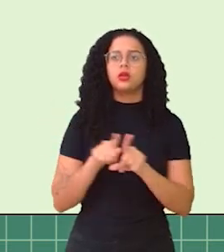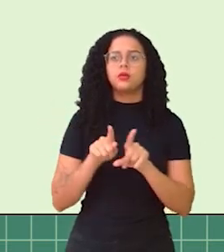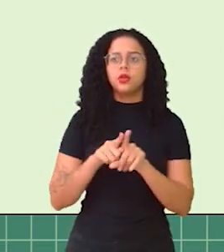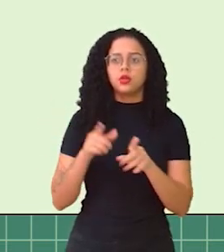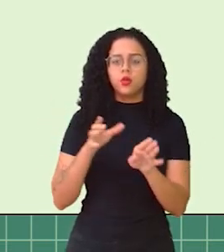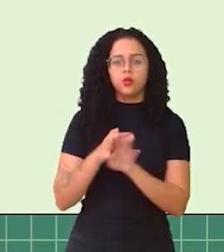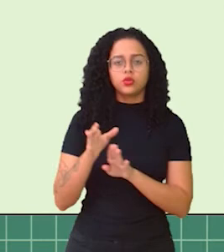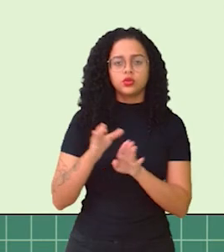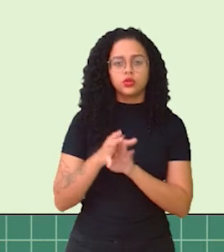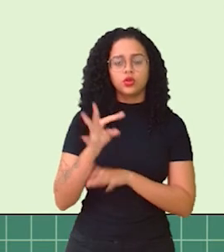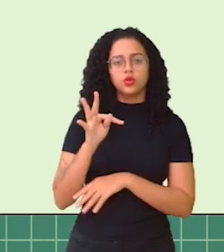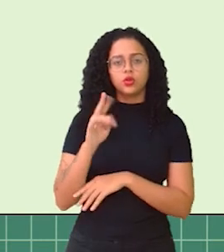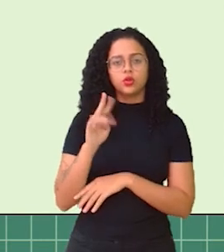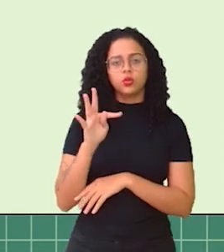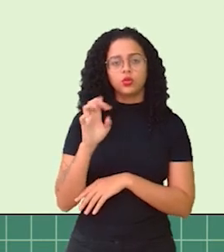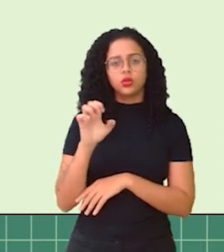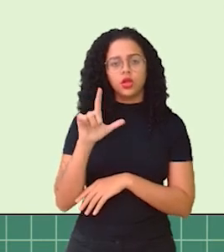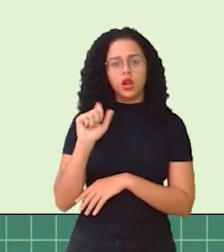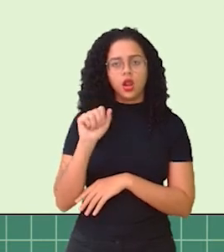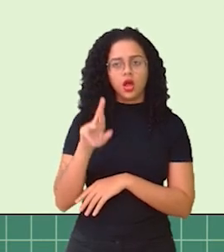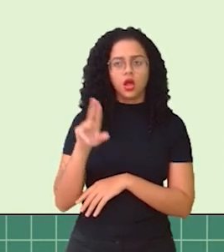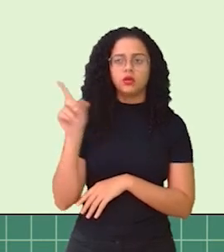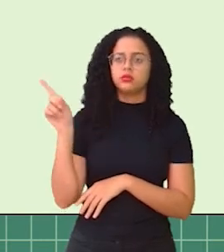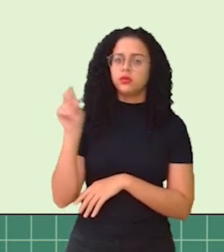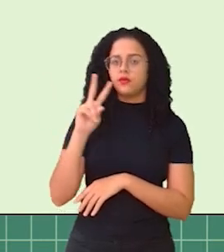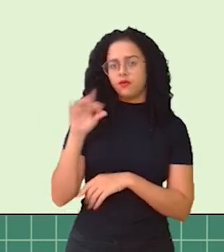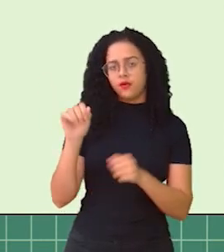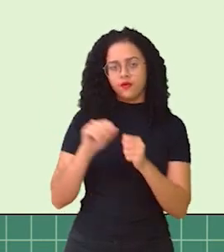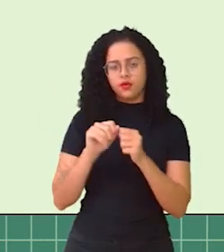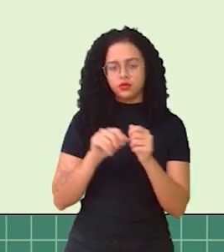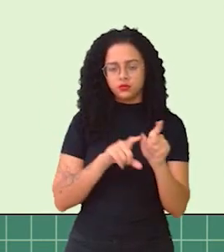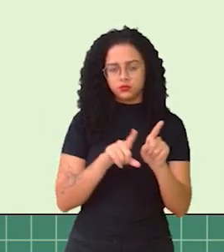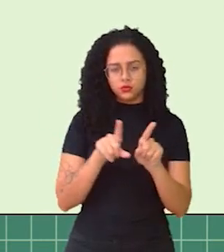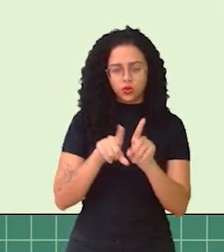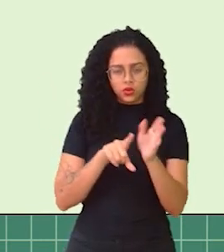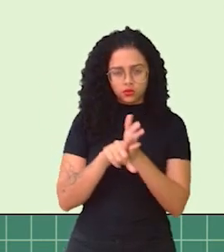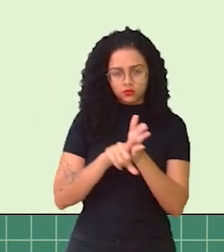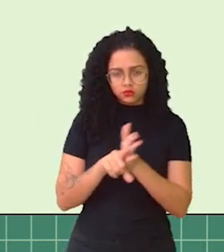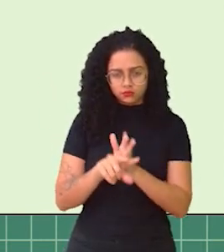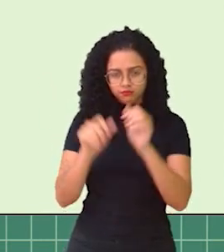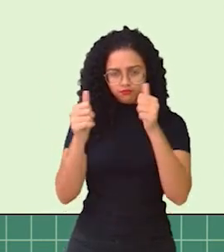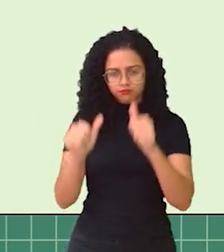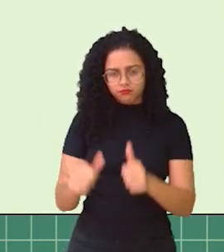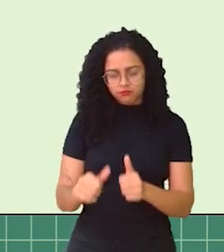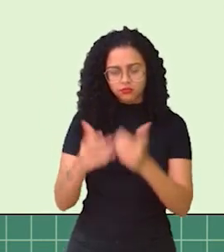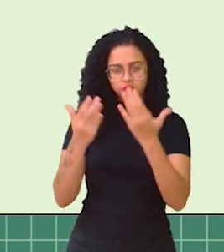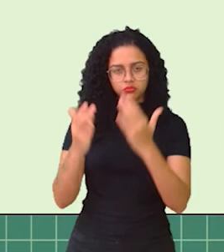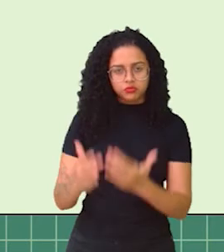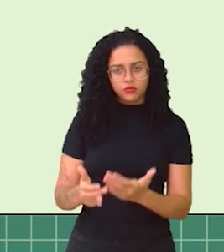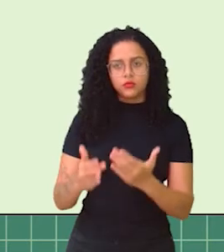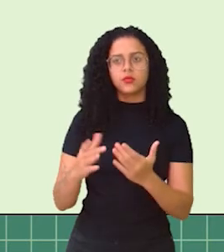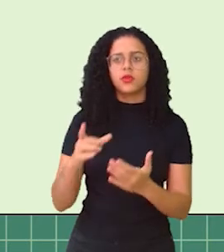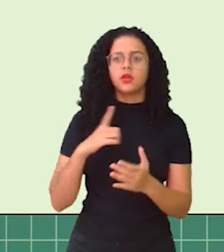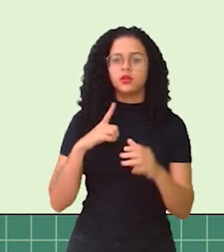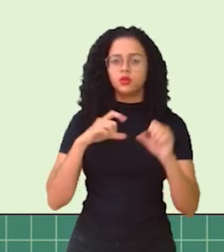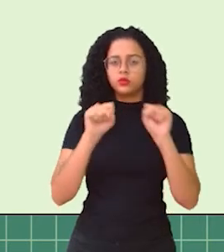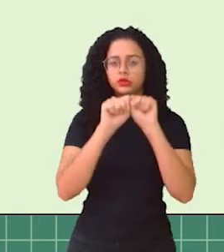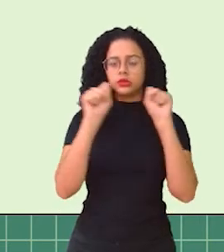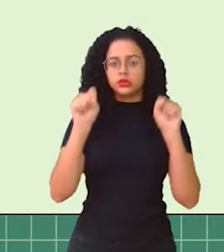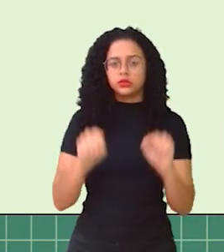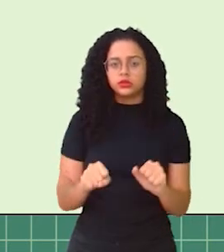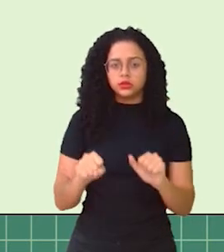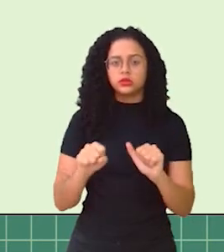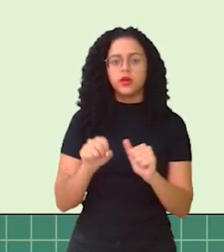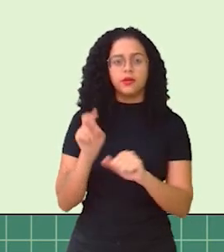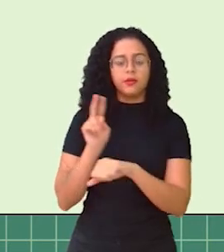Tutelar, beleza? Que é um órgão aí que vai fazer uma investigação também, então que tem um sistema mesmo